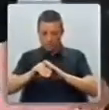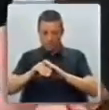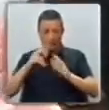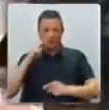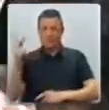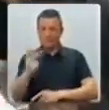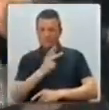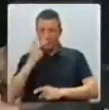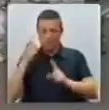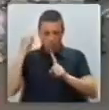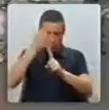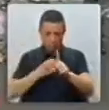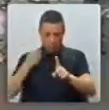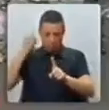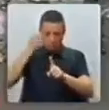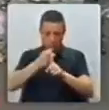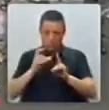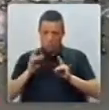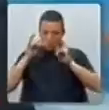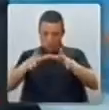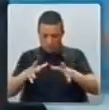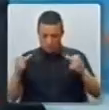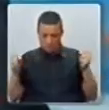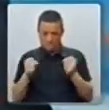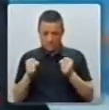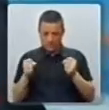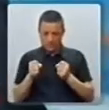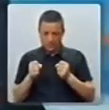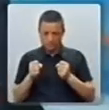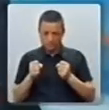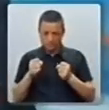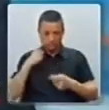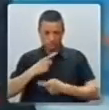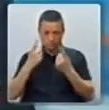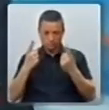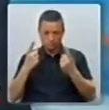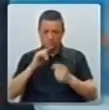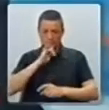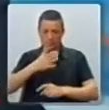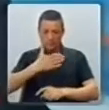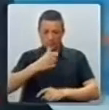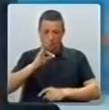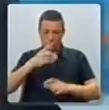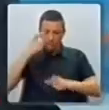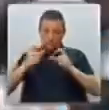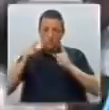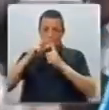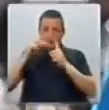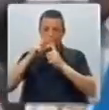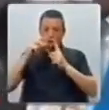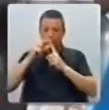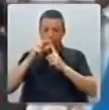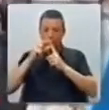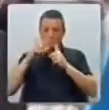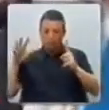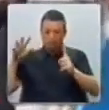e lutar também sempre contra o medo. Um duplo atentado fez esta manhã 14 mortos no Paquistão. Os ataques